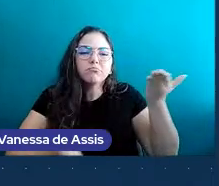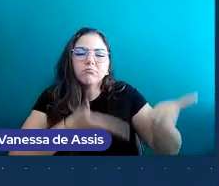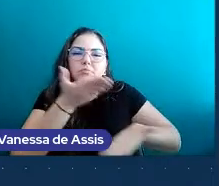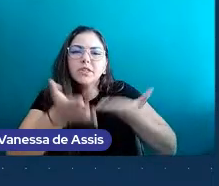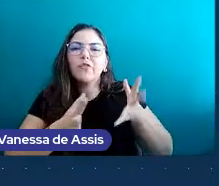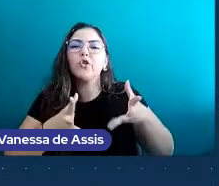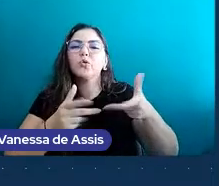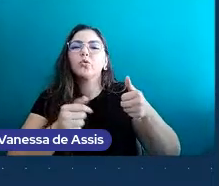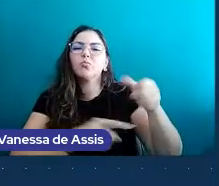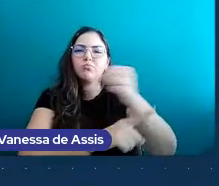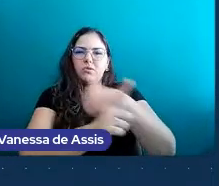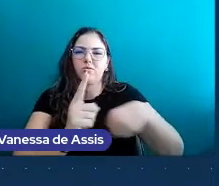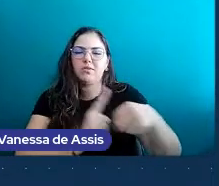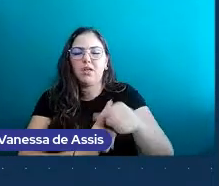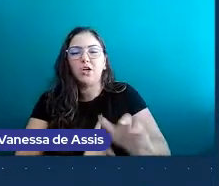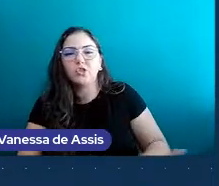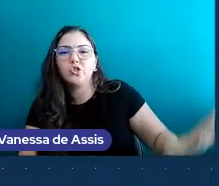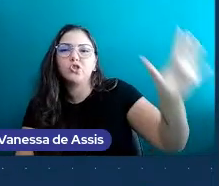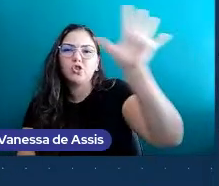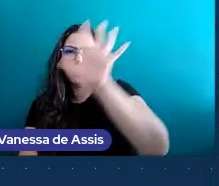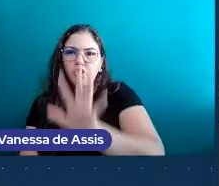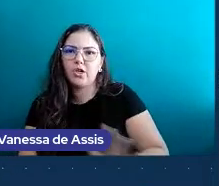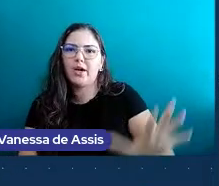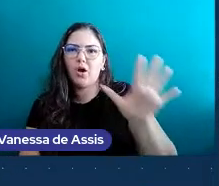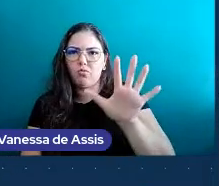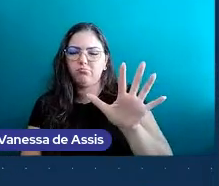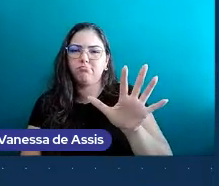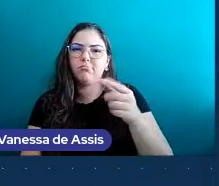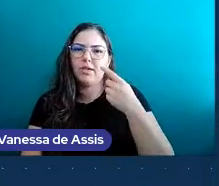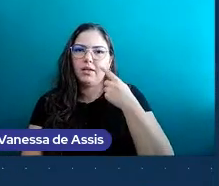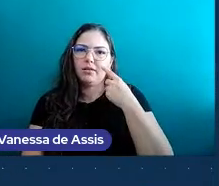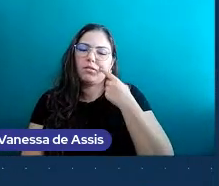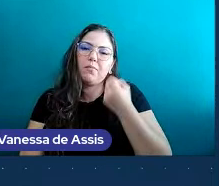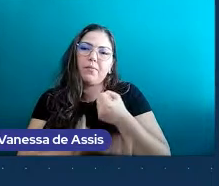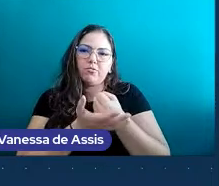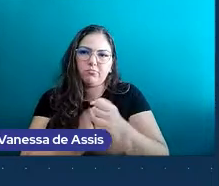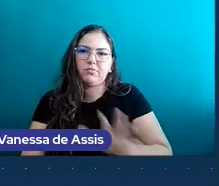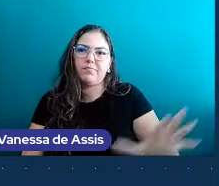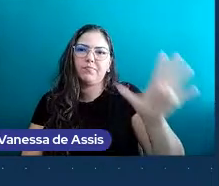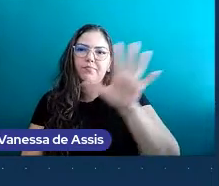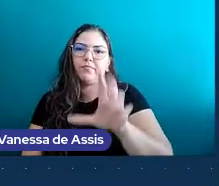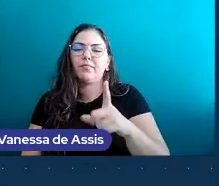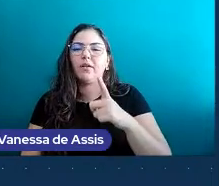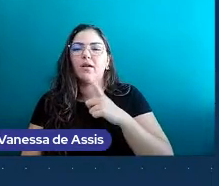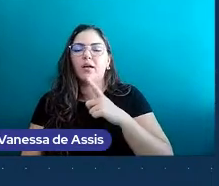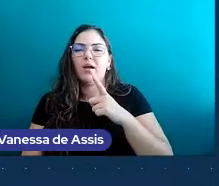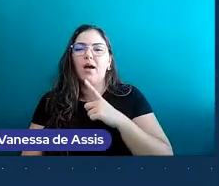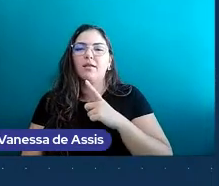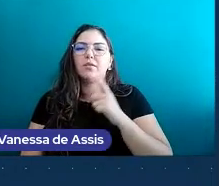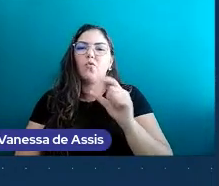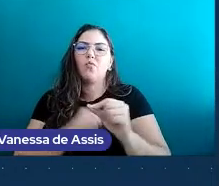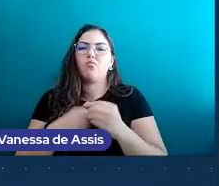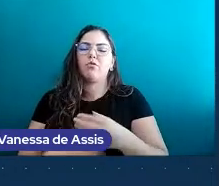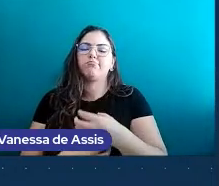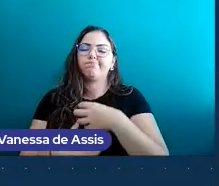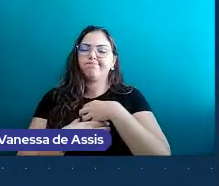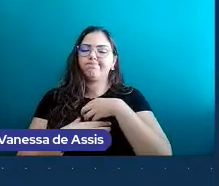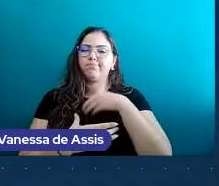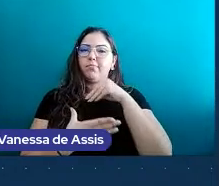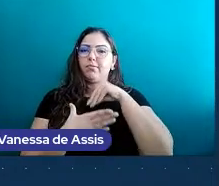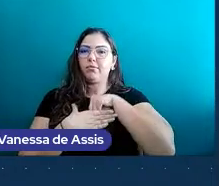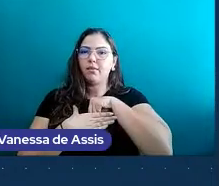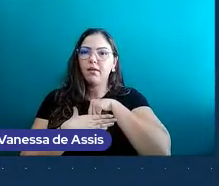comuns seriam os da validade social, da subjetividade e reflexibilidade, adequação dos